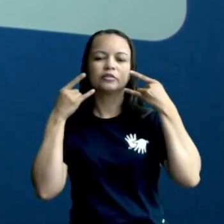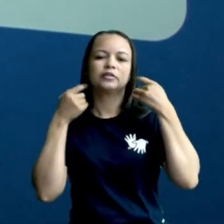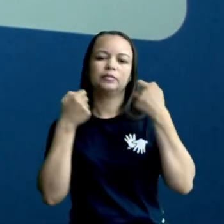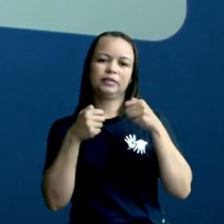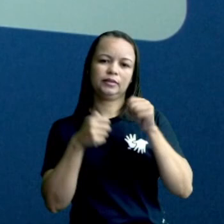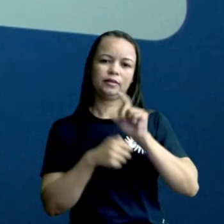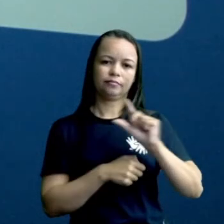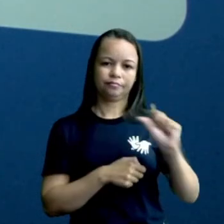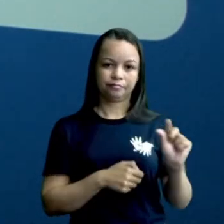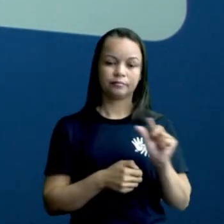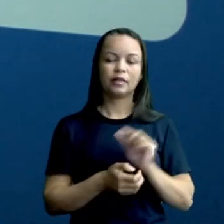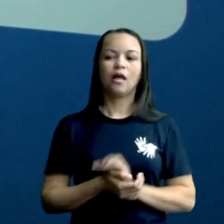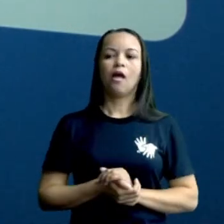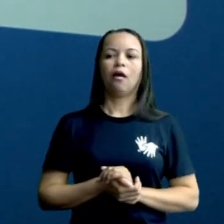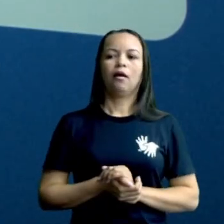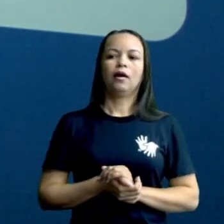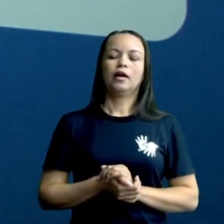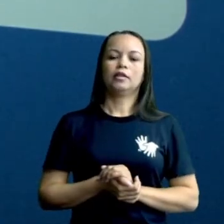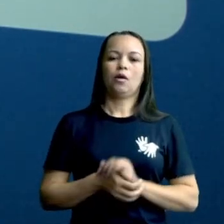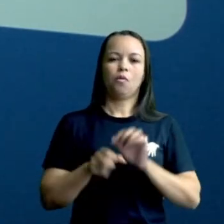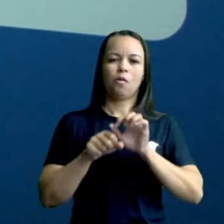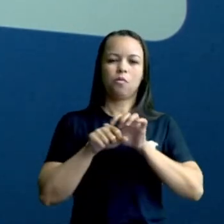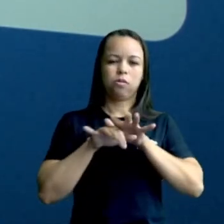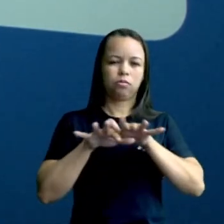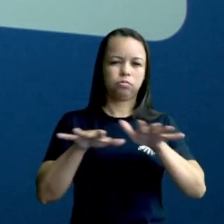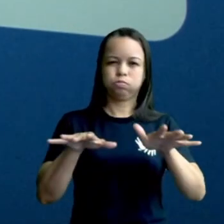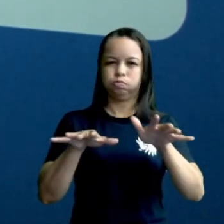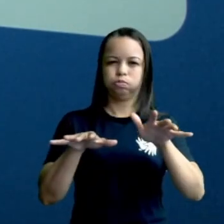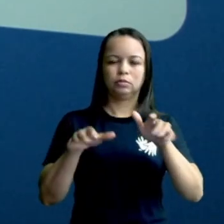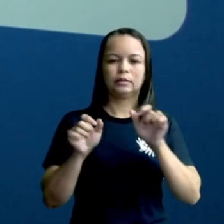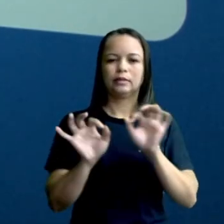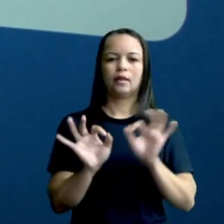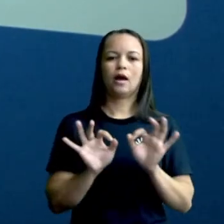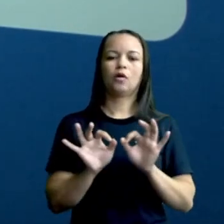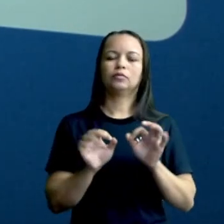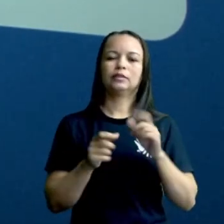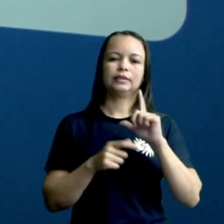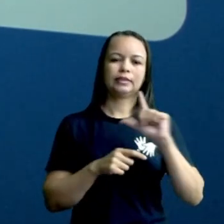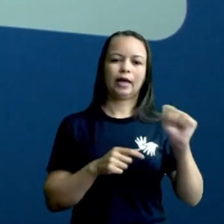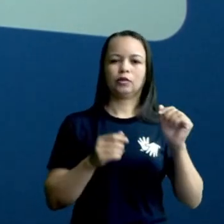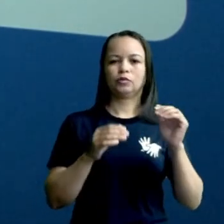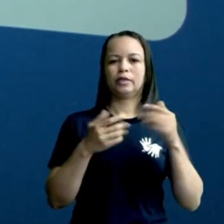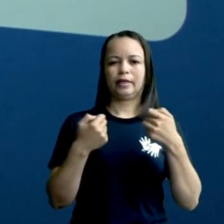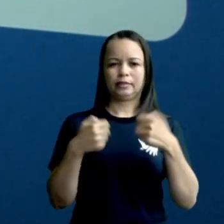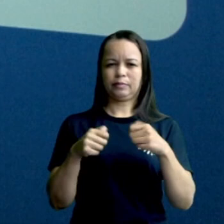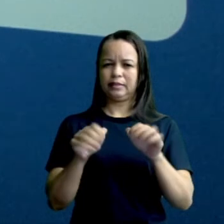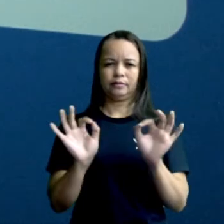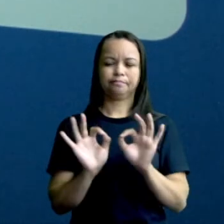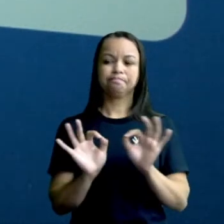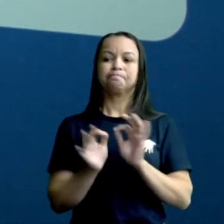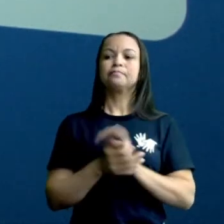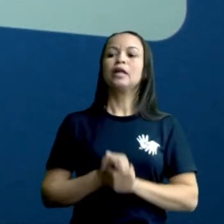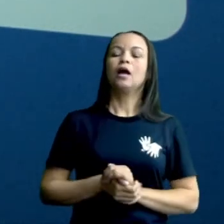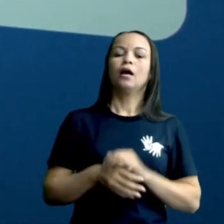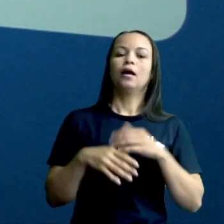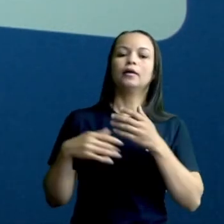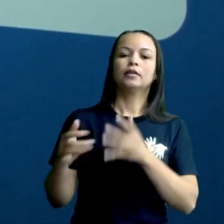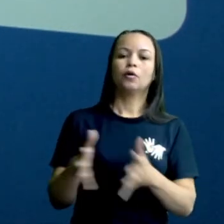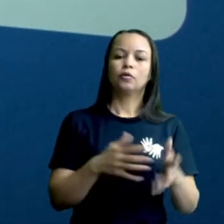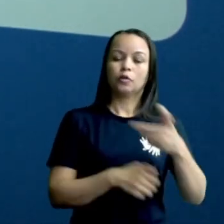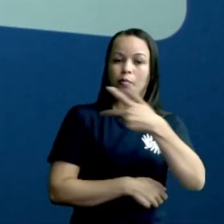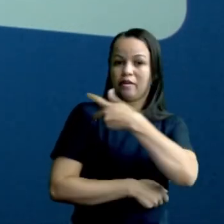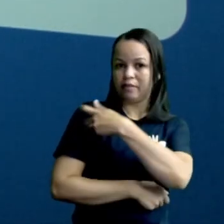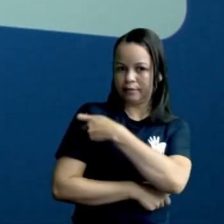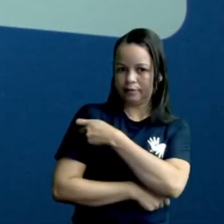sair, não aglomerem, certo? Não saiam de casa sem necessidade. Tomaram vacina? Lembra que eu passei esse desafio